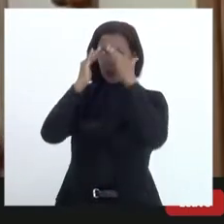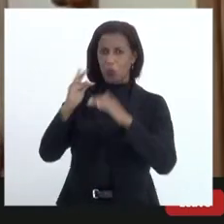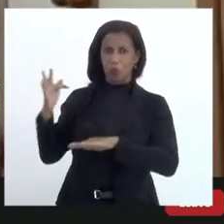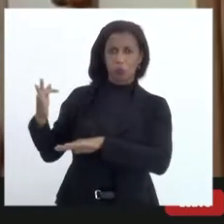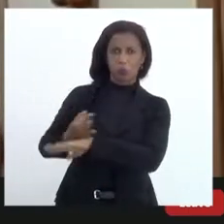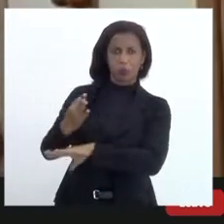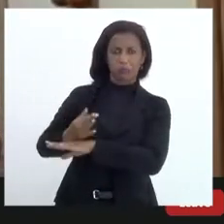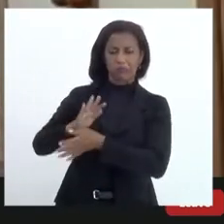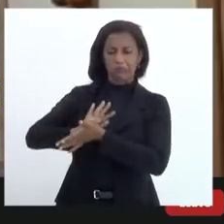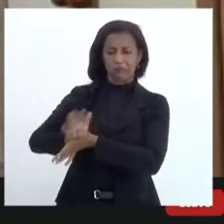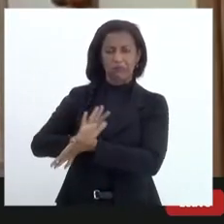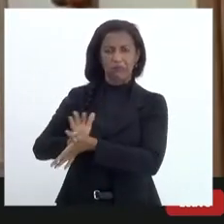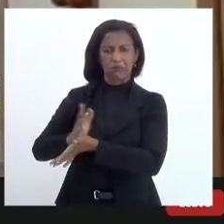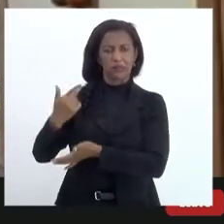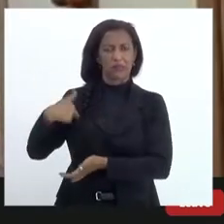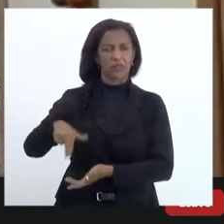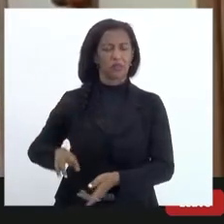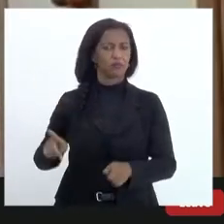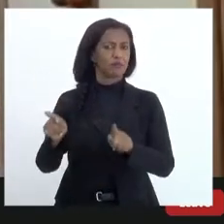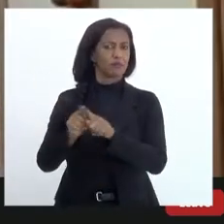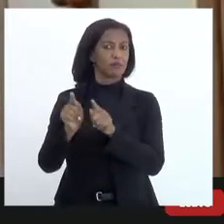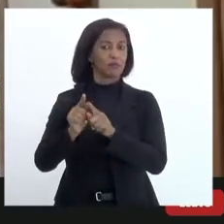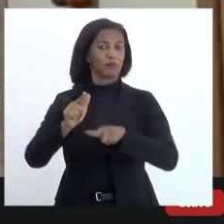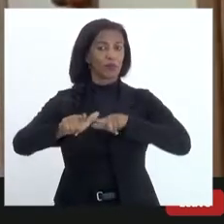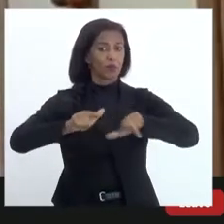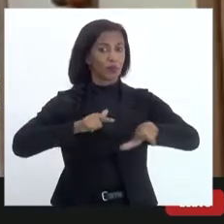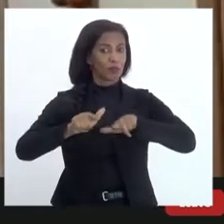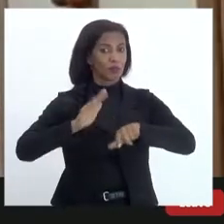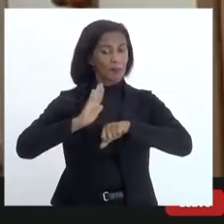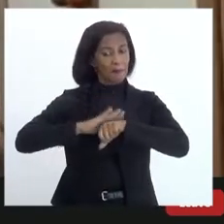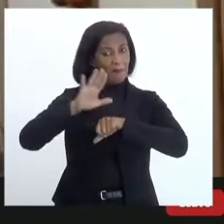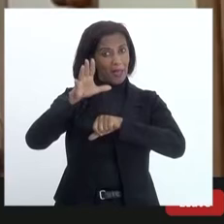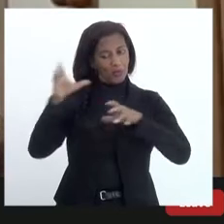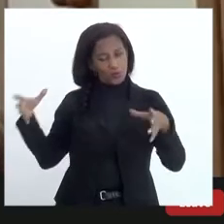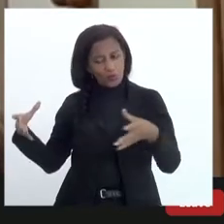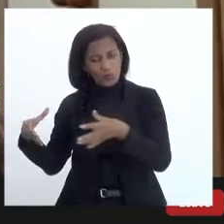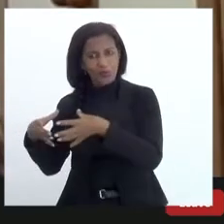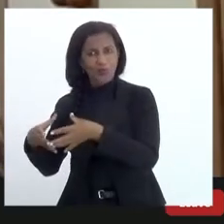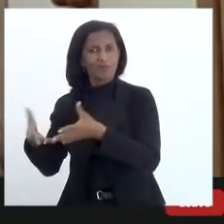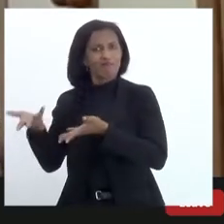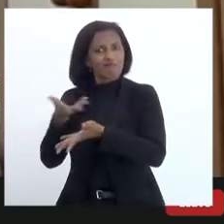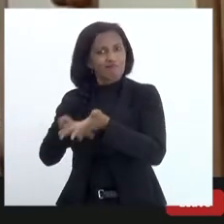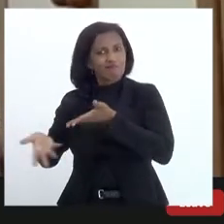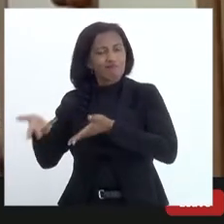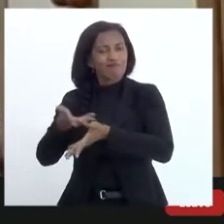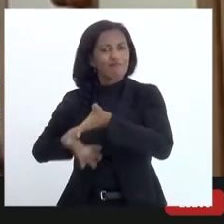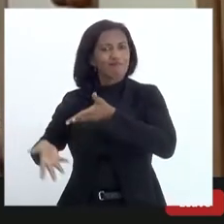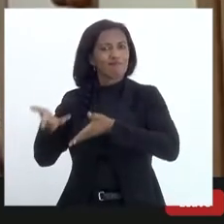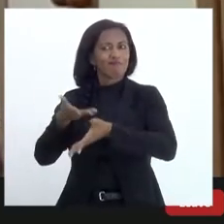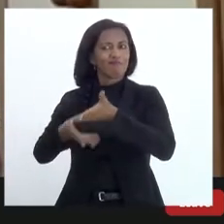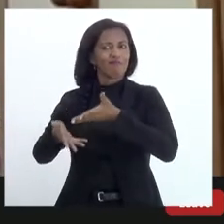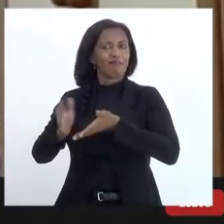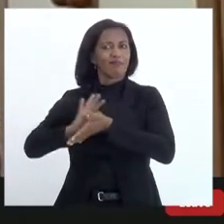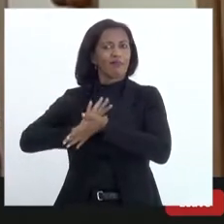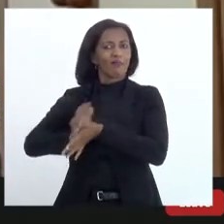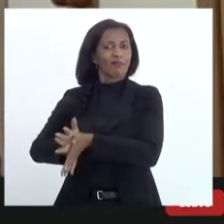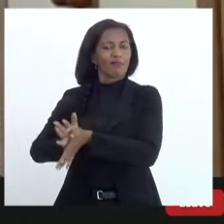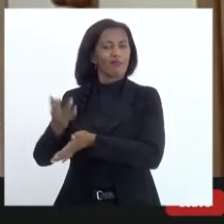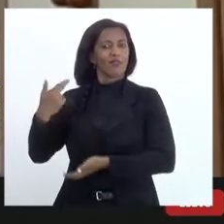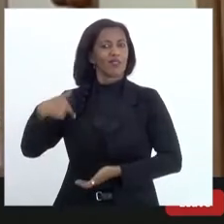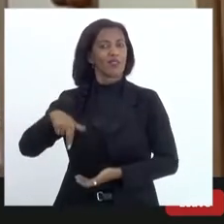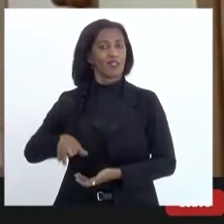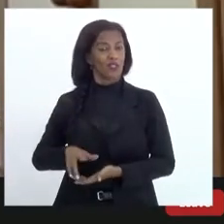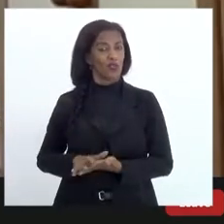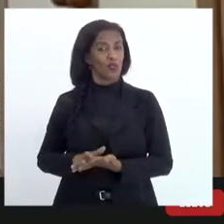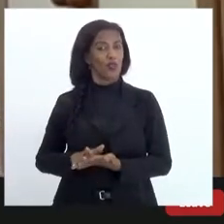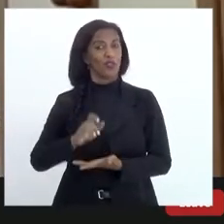racismo religioso. Então, eu trabalho mais com essa parte relacionada ao racismo religioso, que